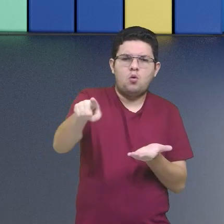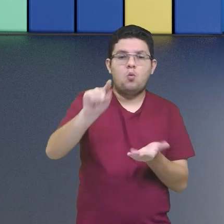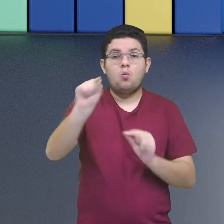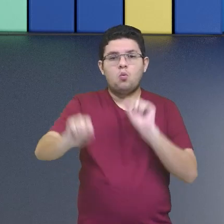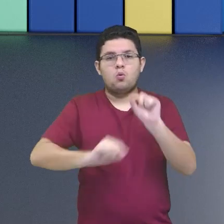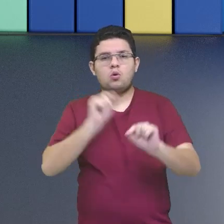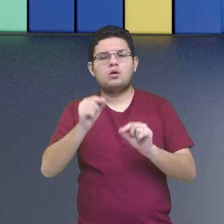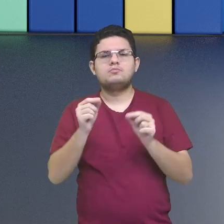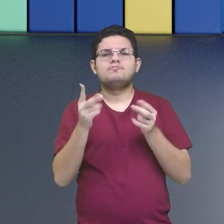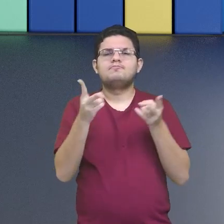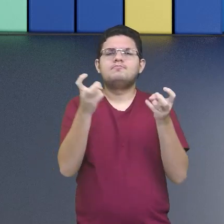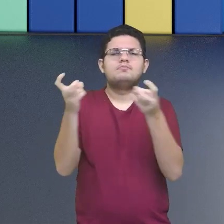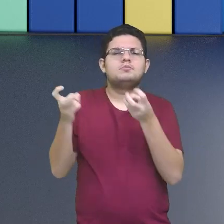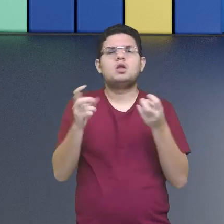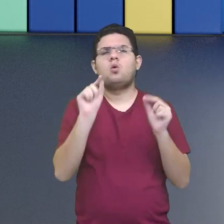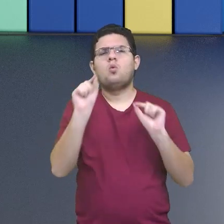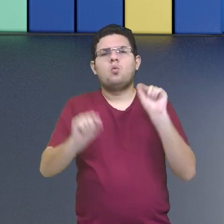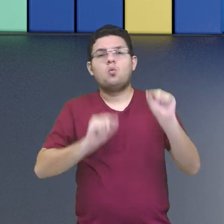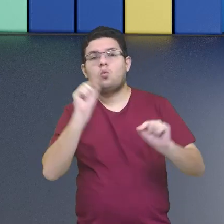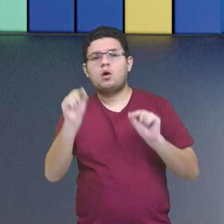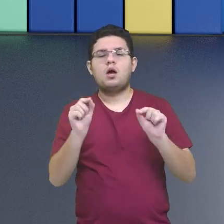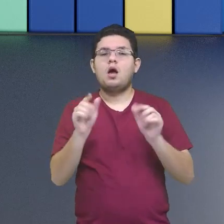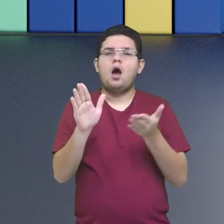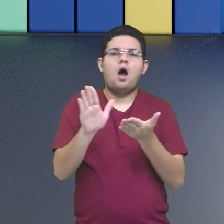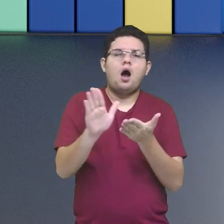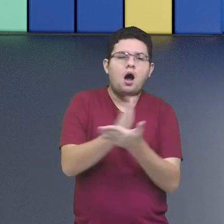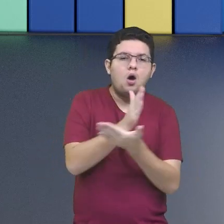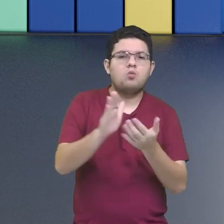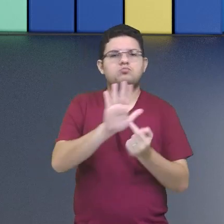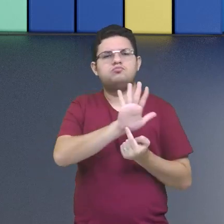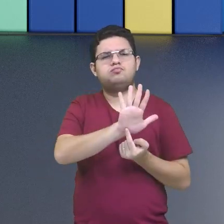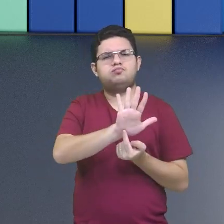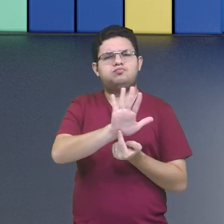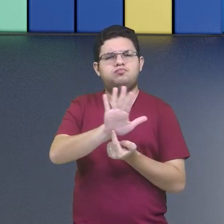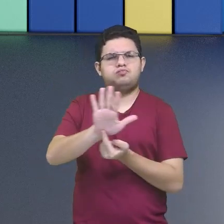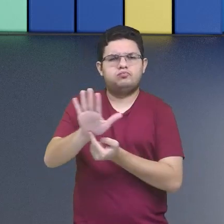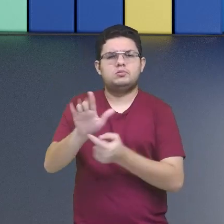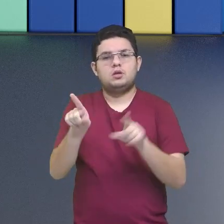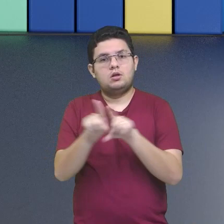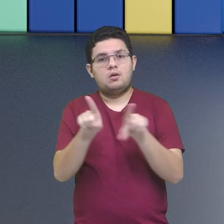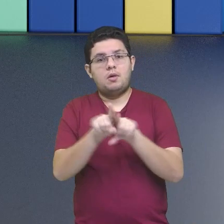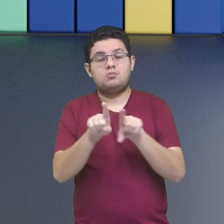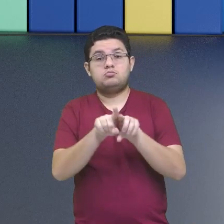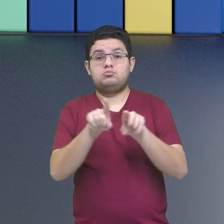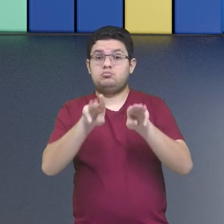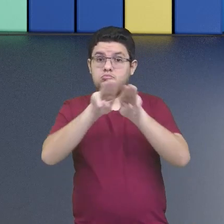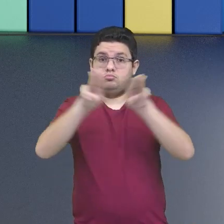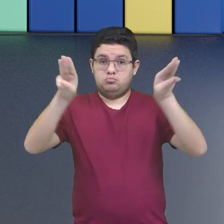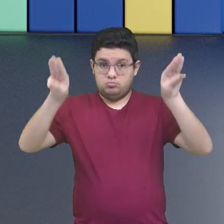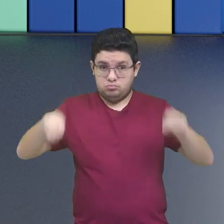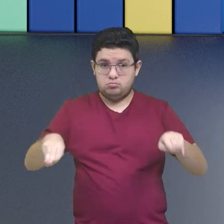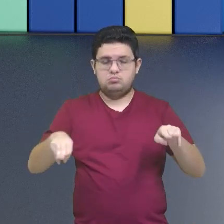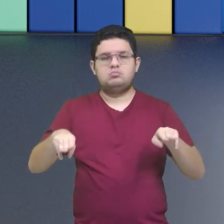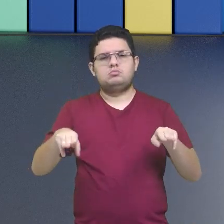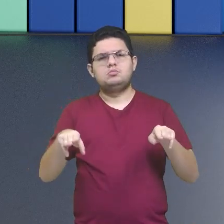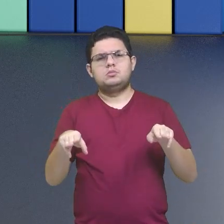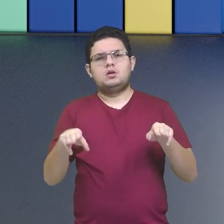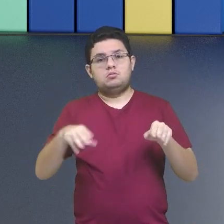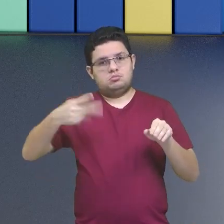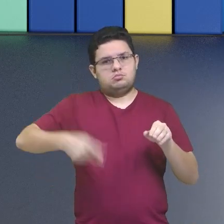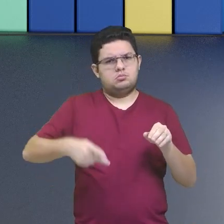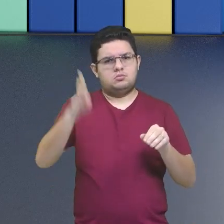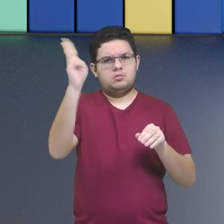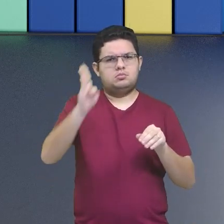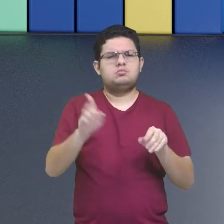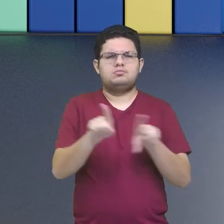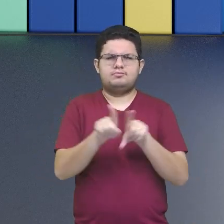Brasil e também do mundo, né, para mostrar aí um pouquinho para vocês como é possível hoje em dia a gente fazer uma